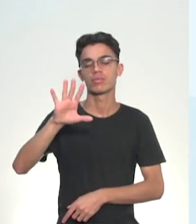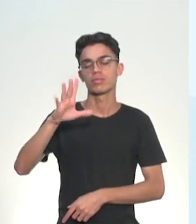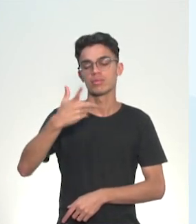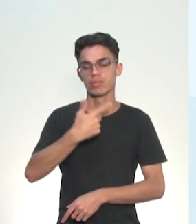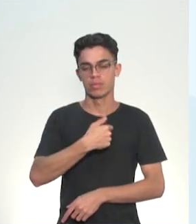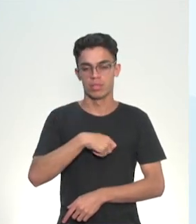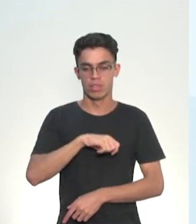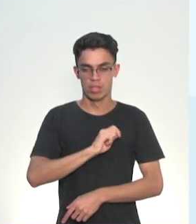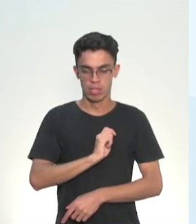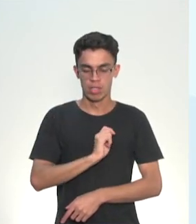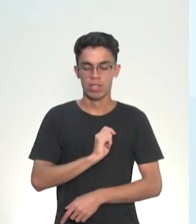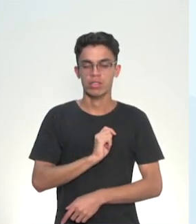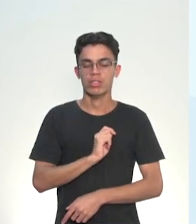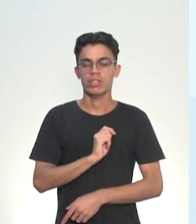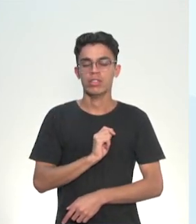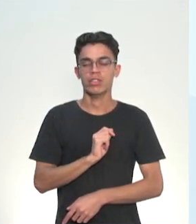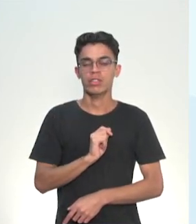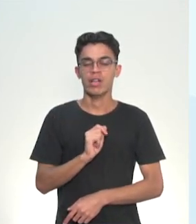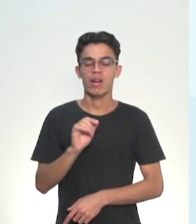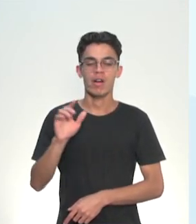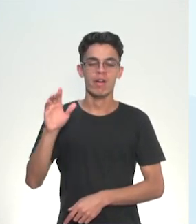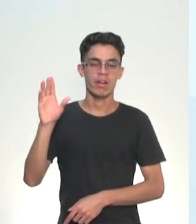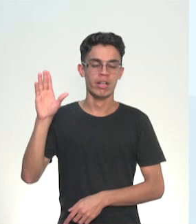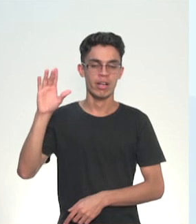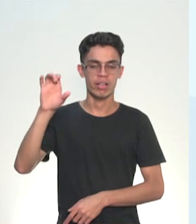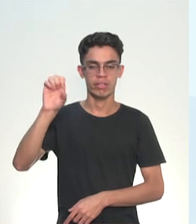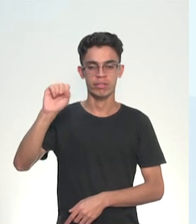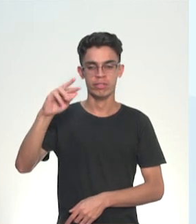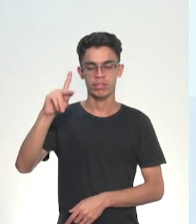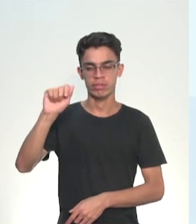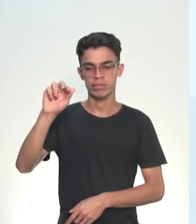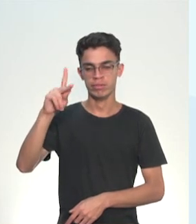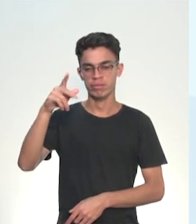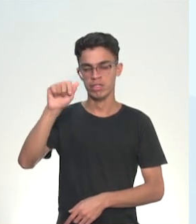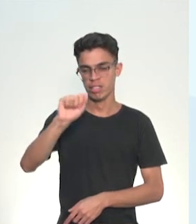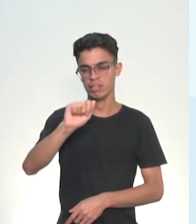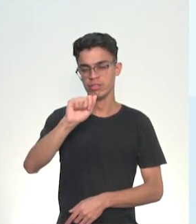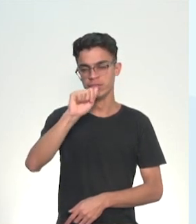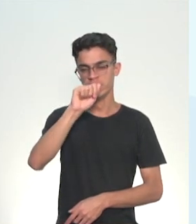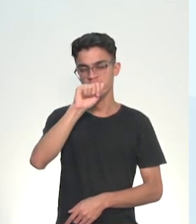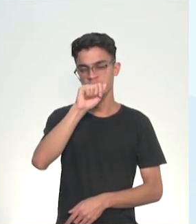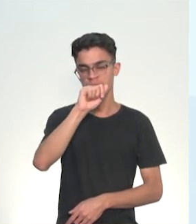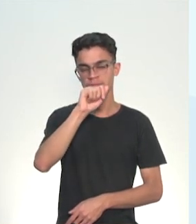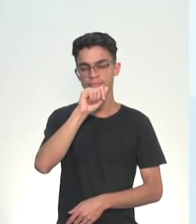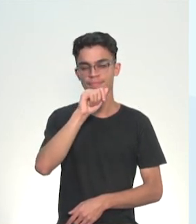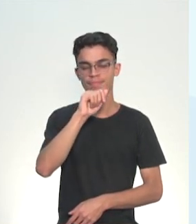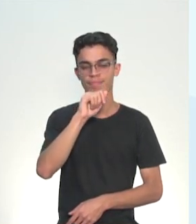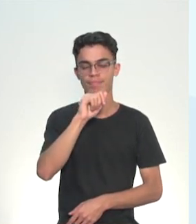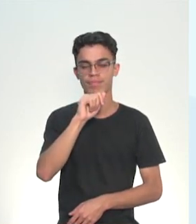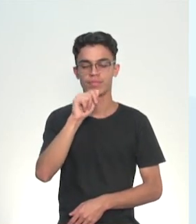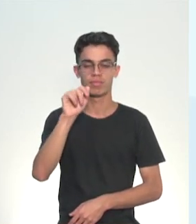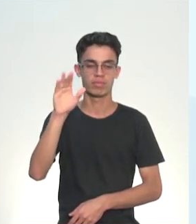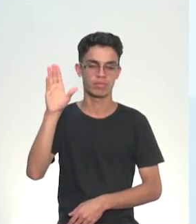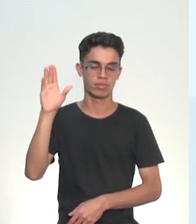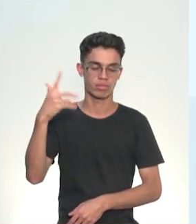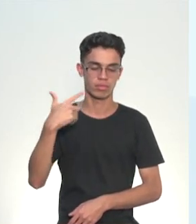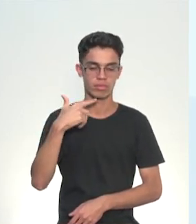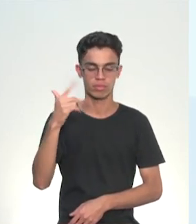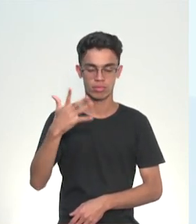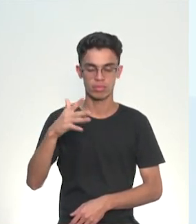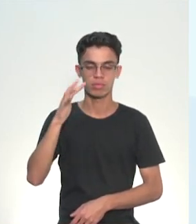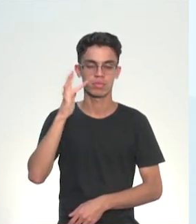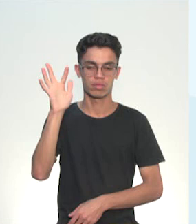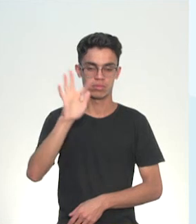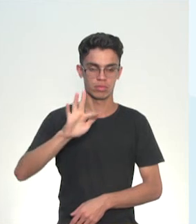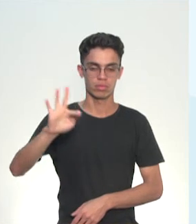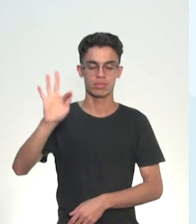os espanhóis, mas a gente não deixa de destacar a questão da participação francesa nesses processos de independência, mesmo os